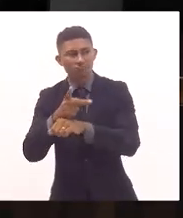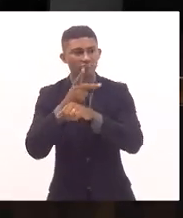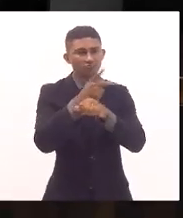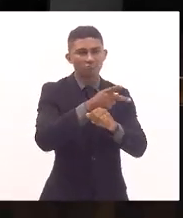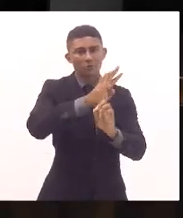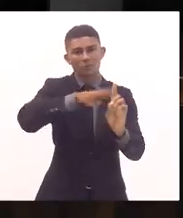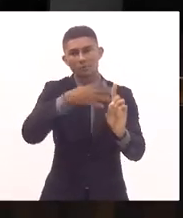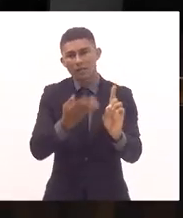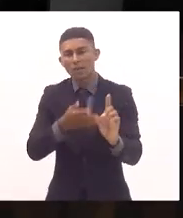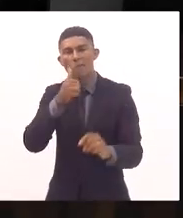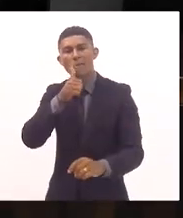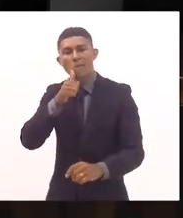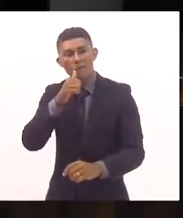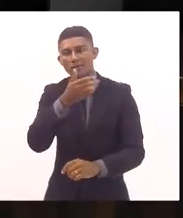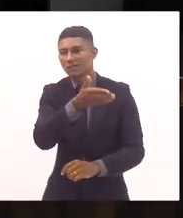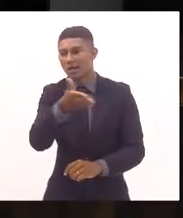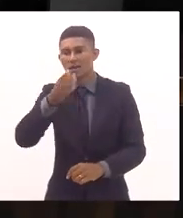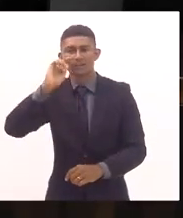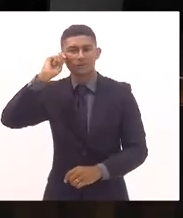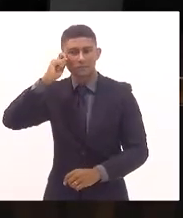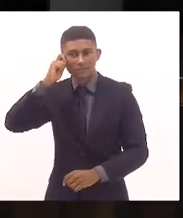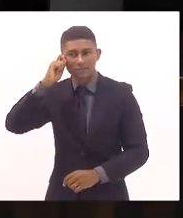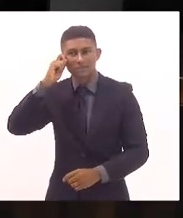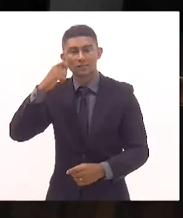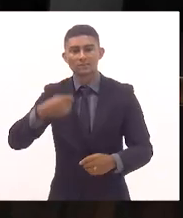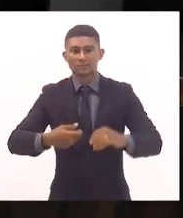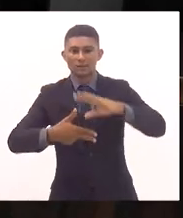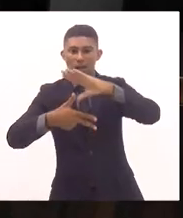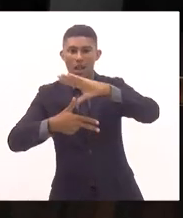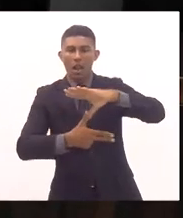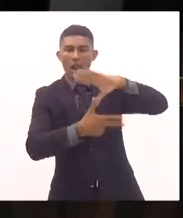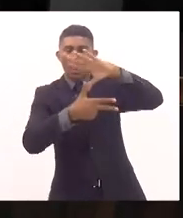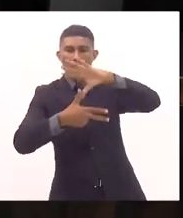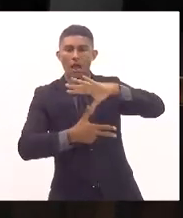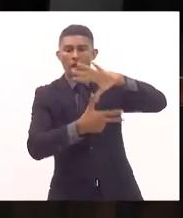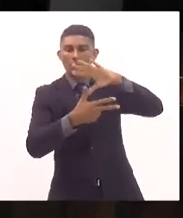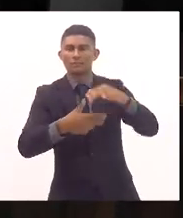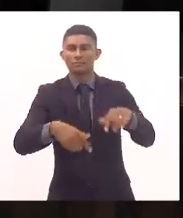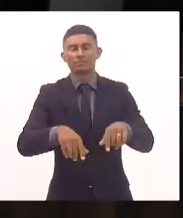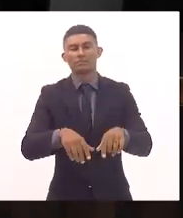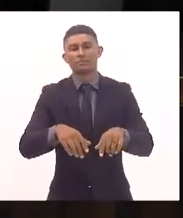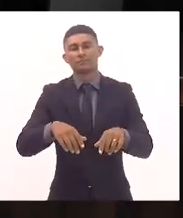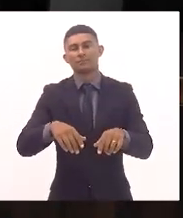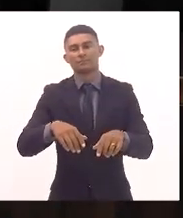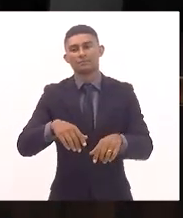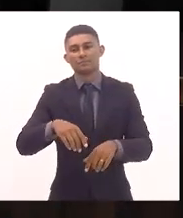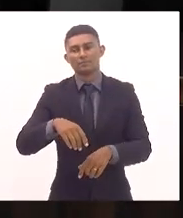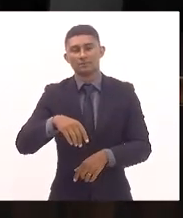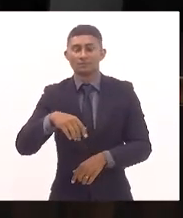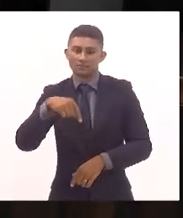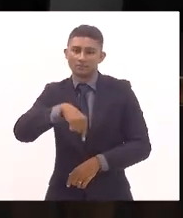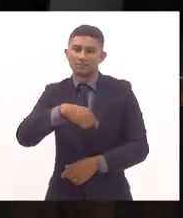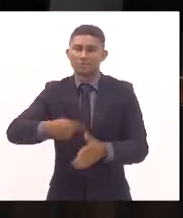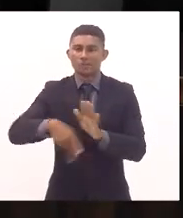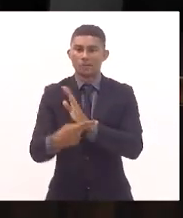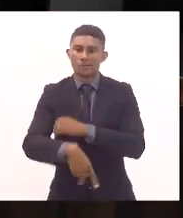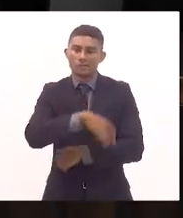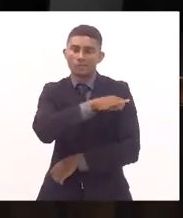as mulheres negras latino-americanas e caribenhas do nosso lindo Rio de